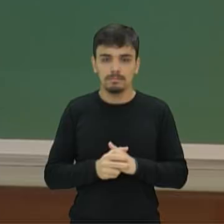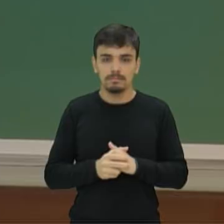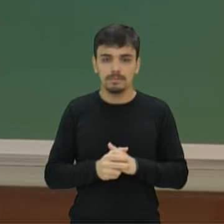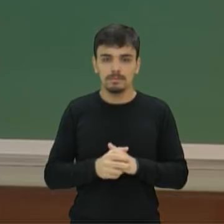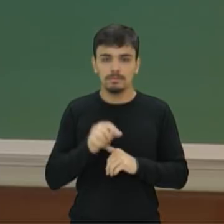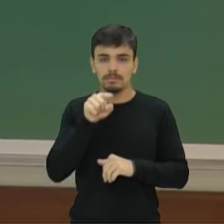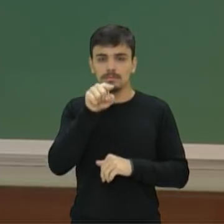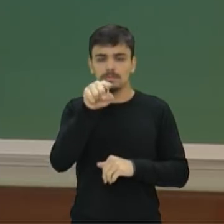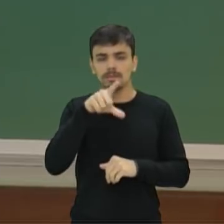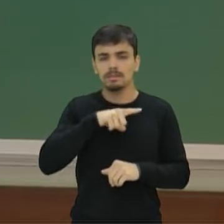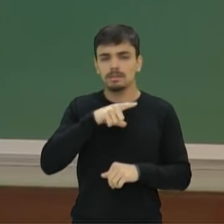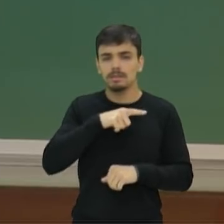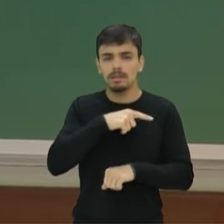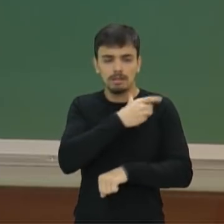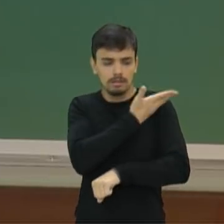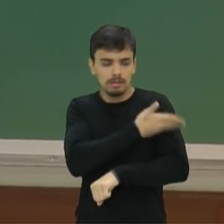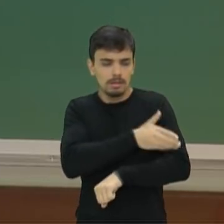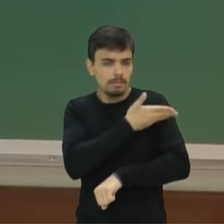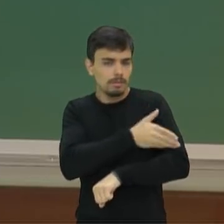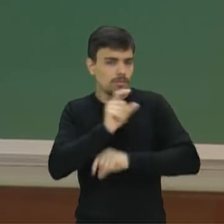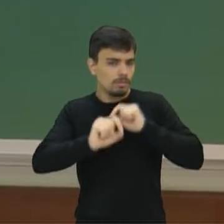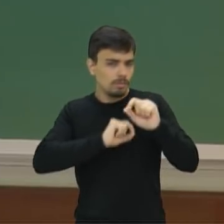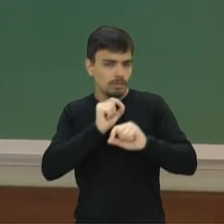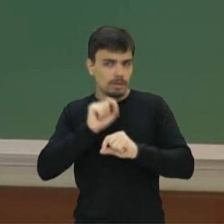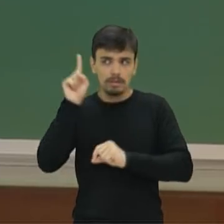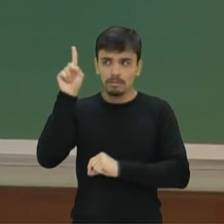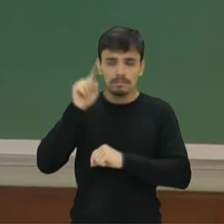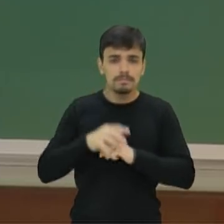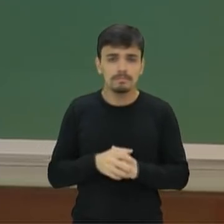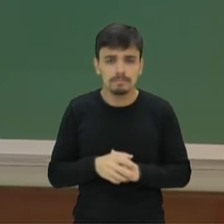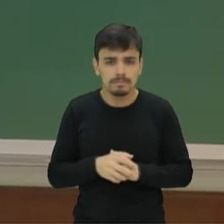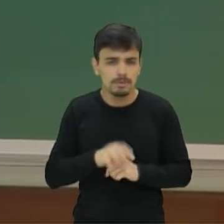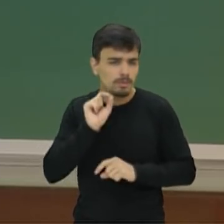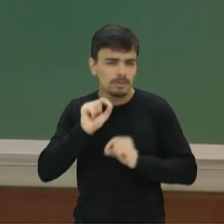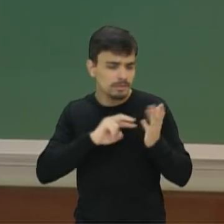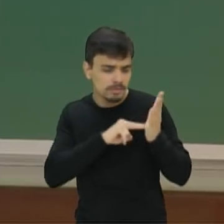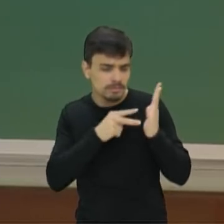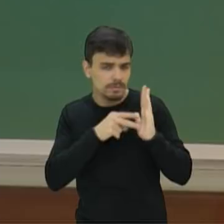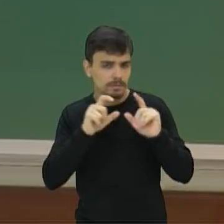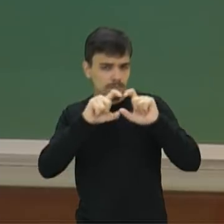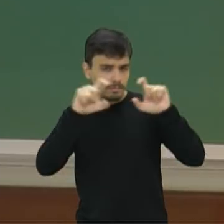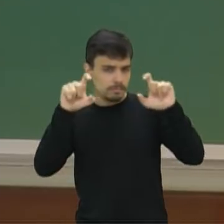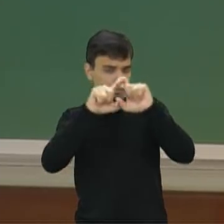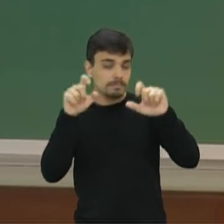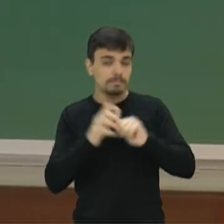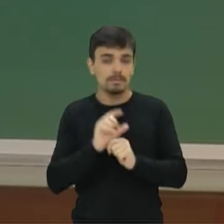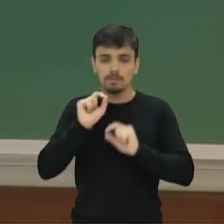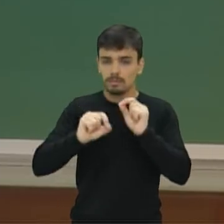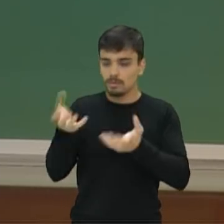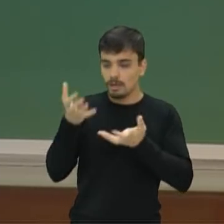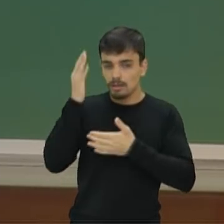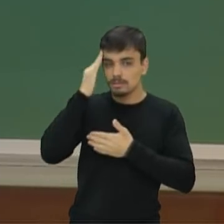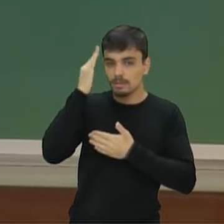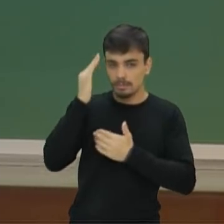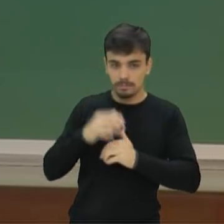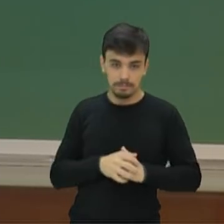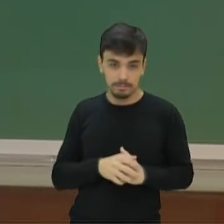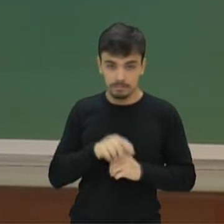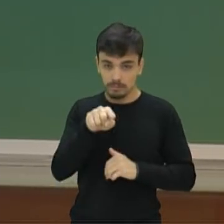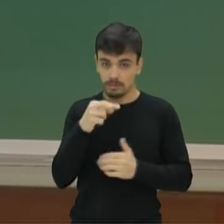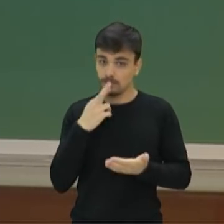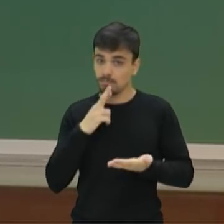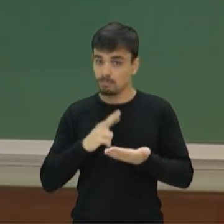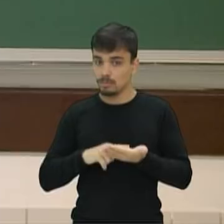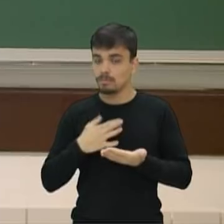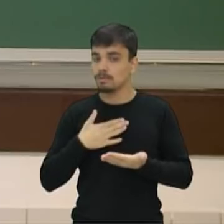tem o hábito de read magazines? O que é isso, teacher? O que você quer saber? O que eu quero saber? Então, eu quero que você me